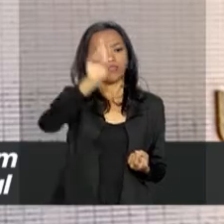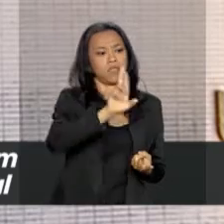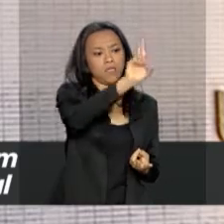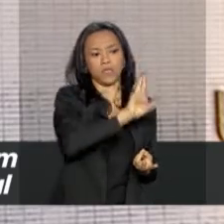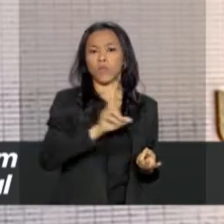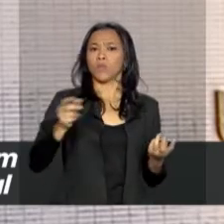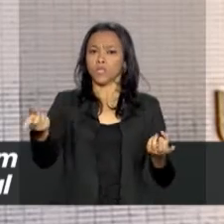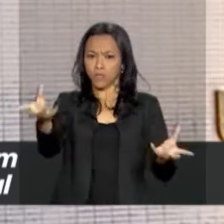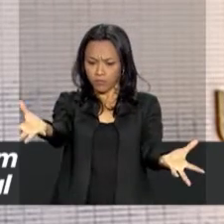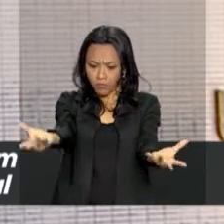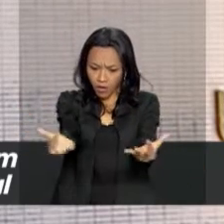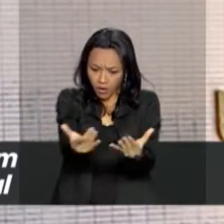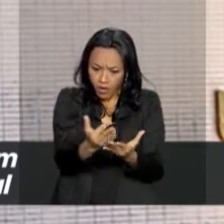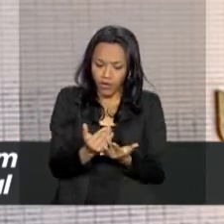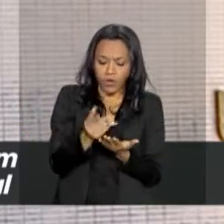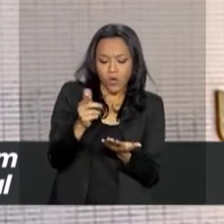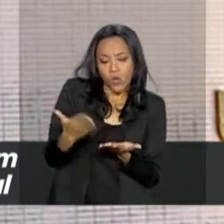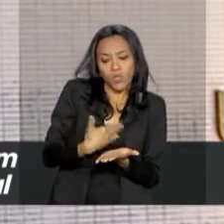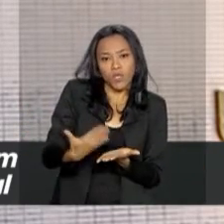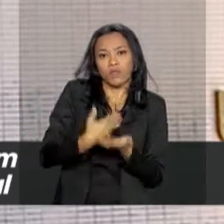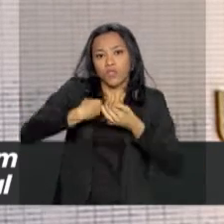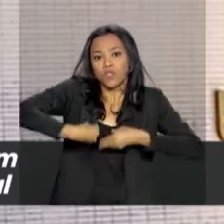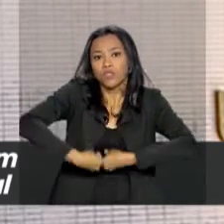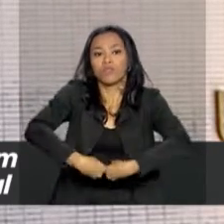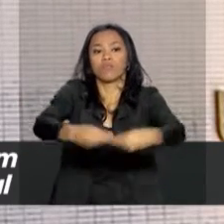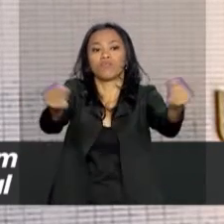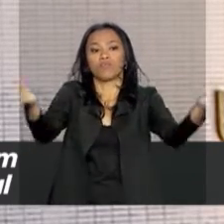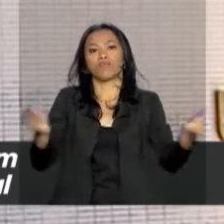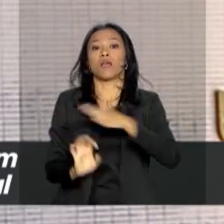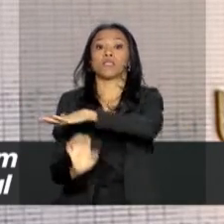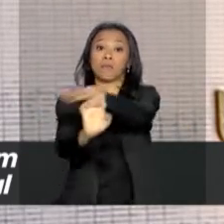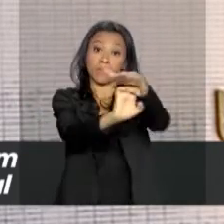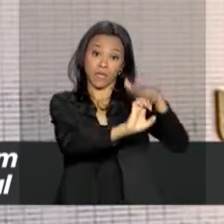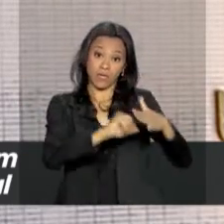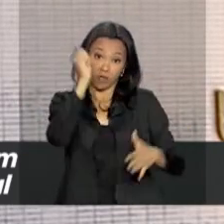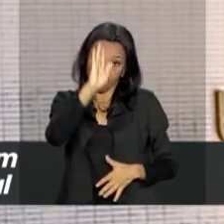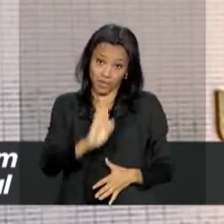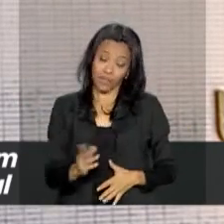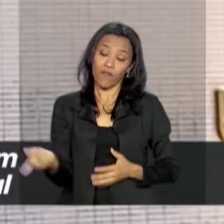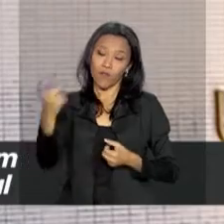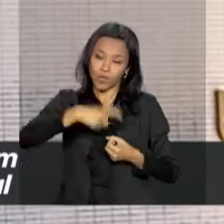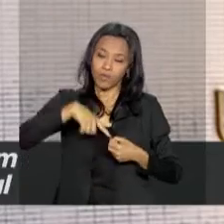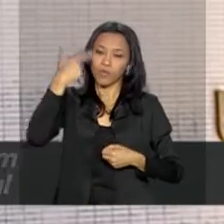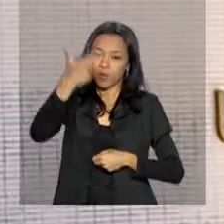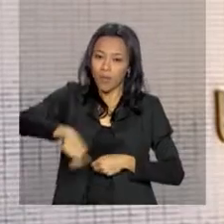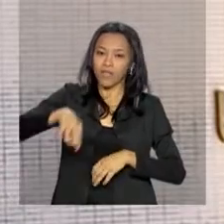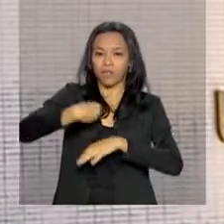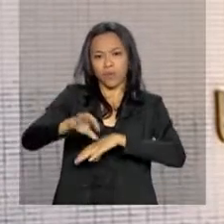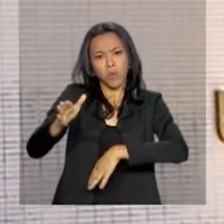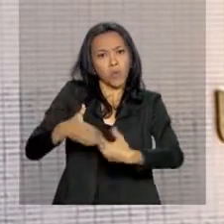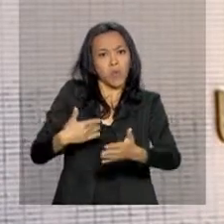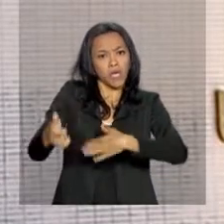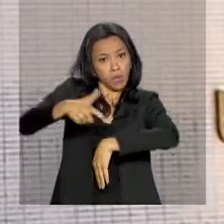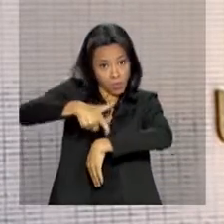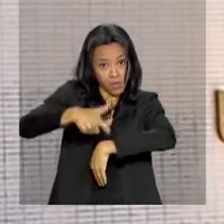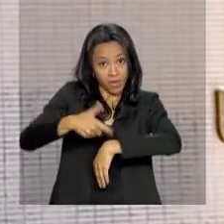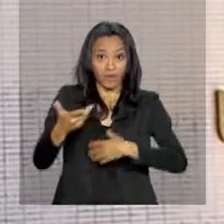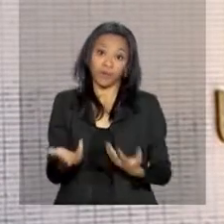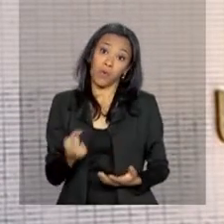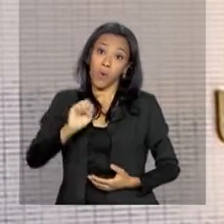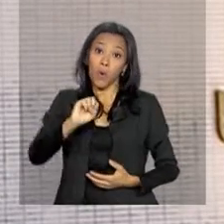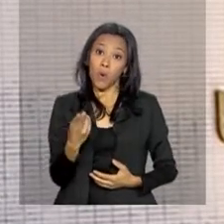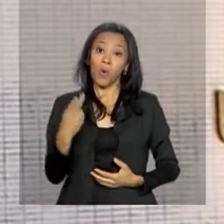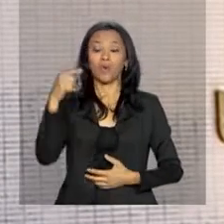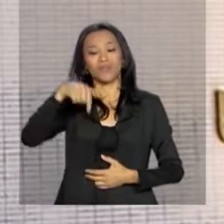o manual, o DECODE, entre as empresas do país. Nós voltamos com mais informações a qualquer momento na programação